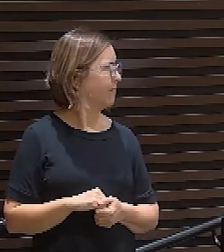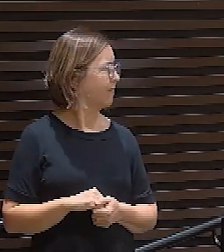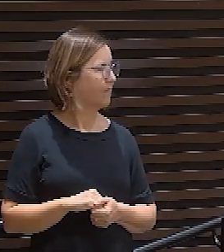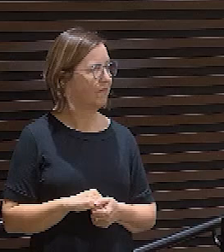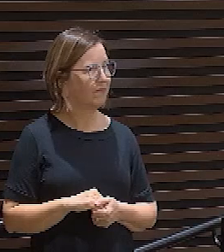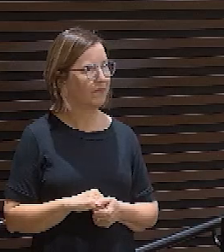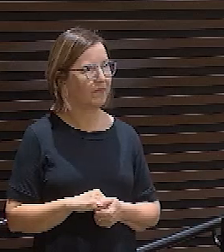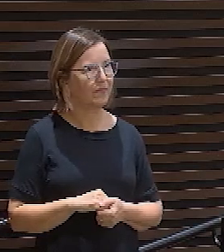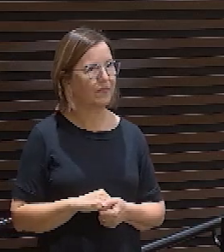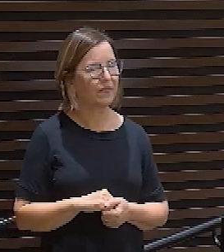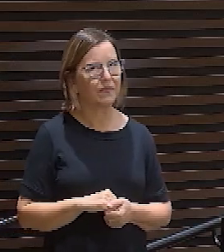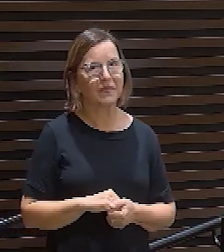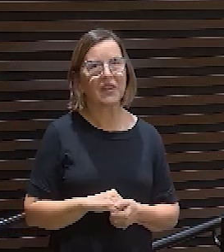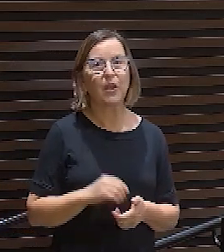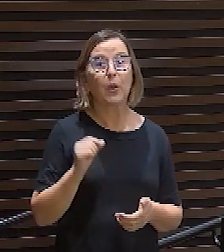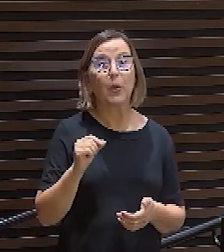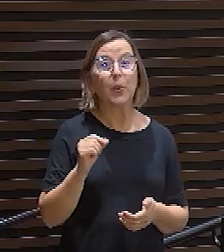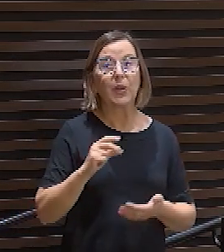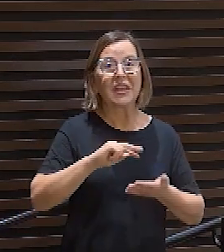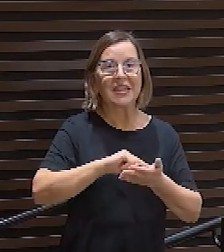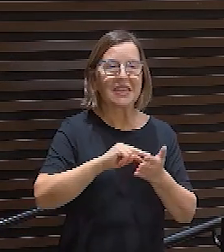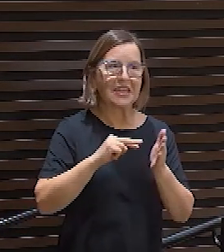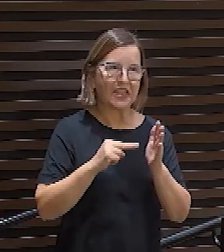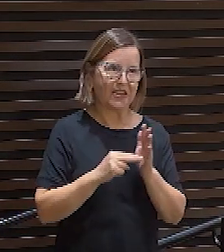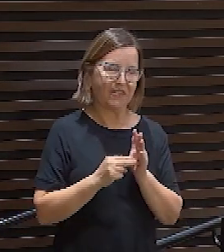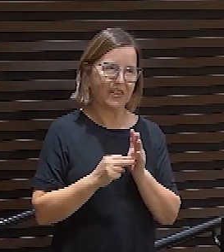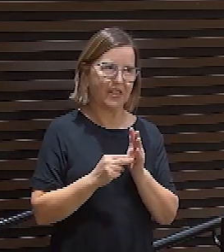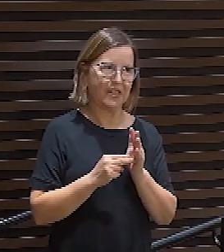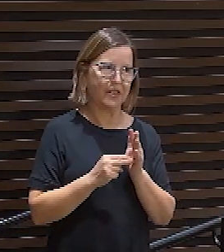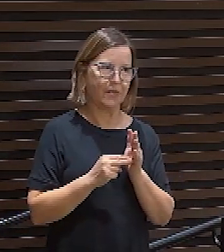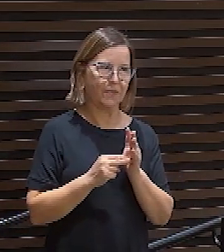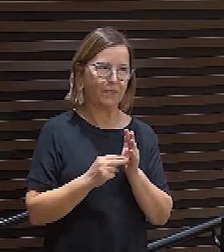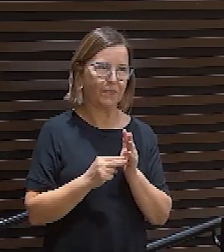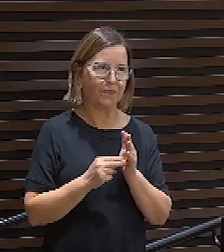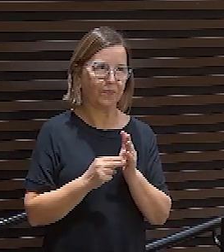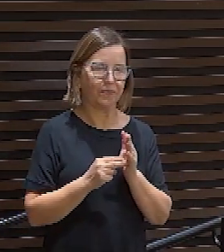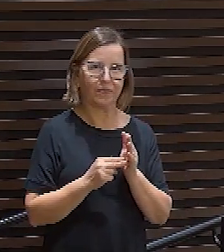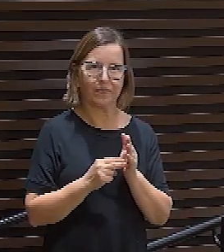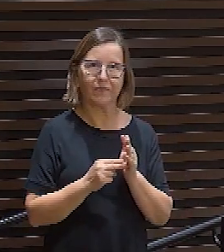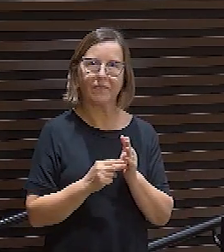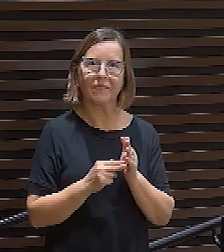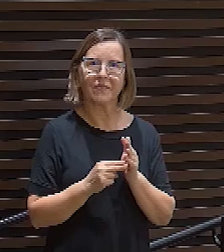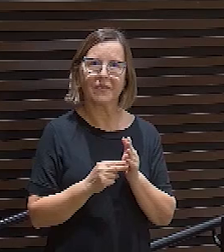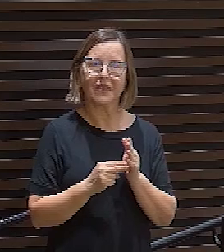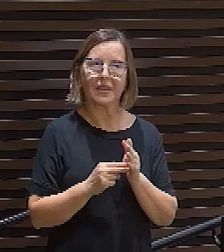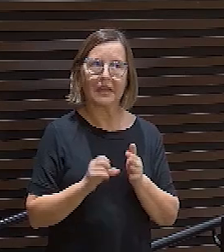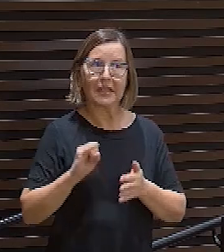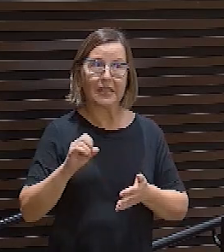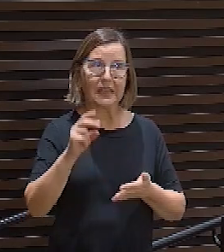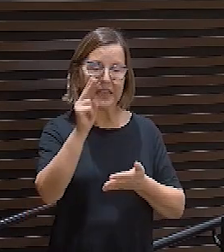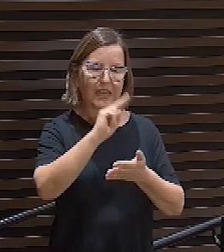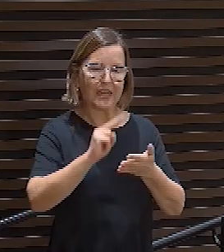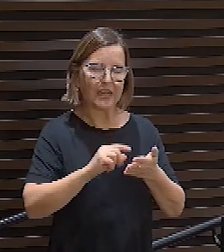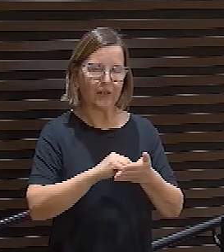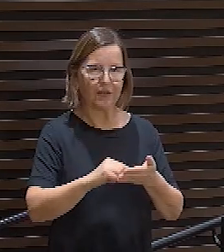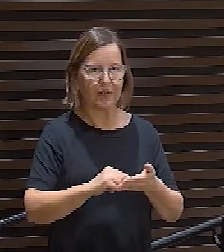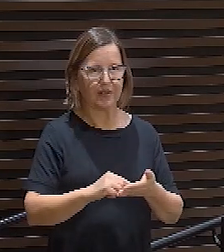E o que esse parágrafo está dizendo? Se nós voltarmos ali no versículo 13, o 13 e o 14, nós vamos